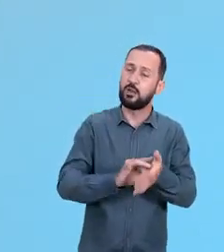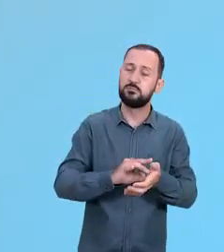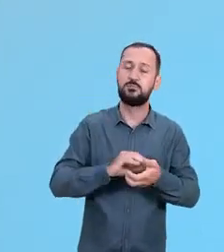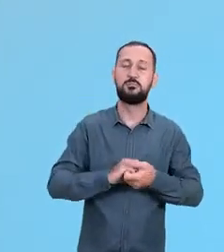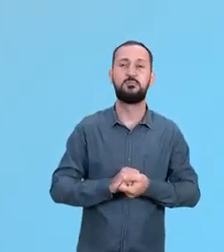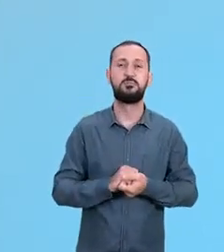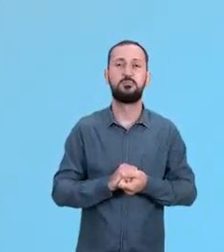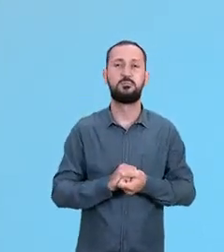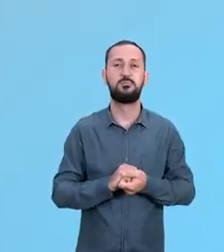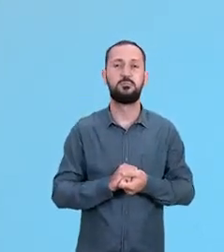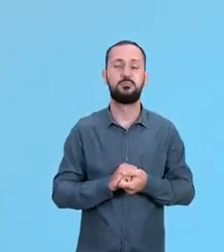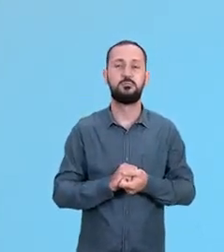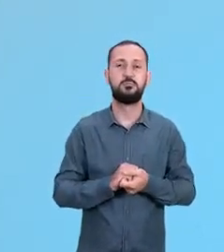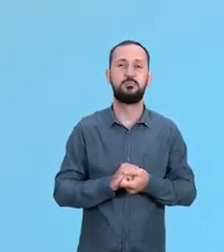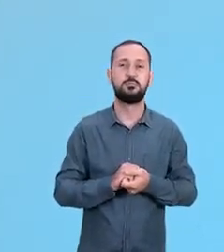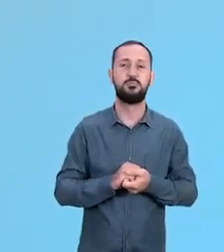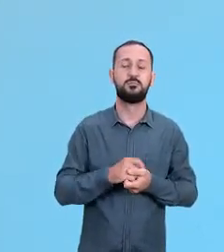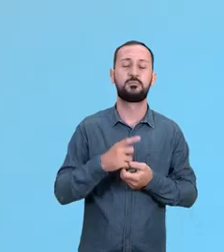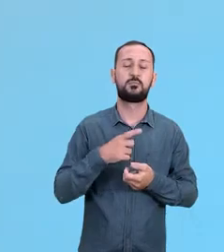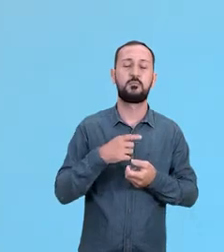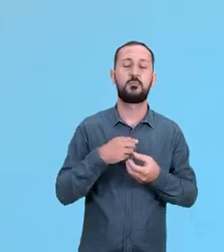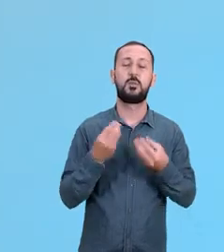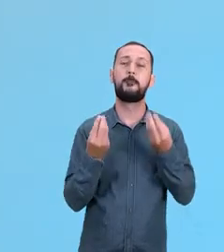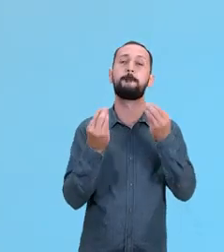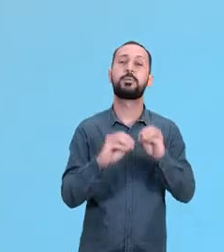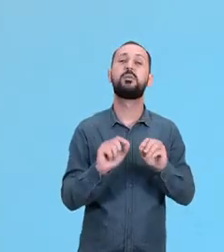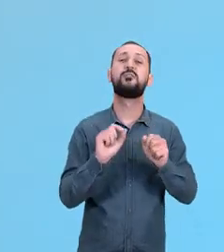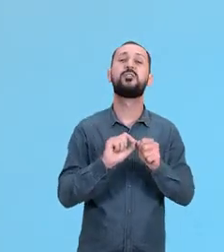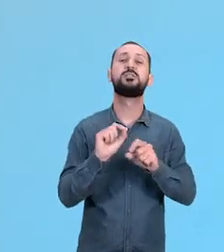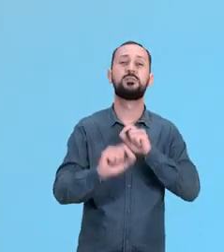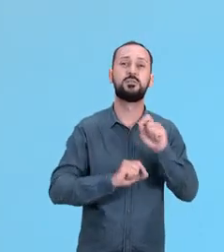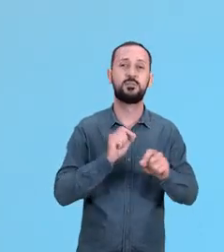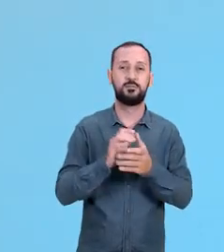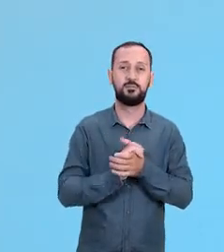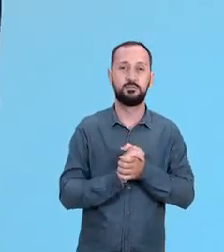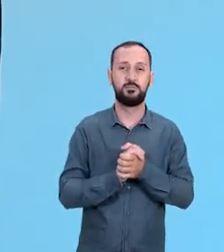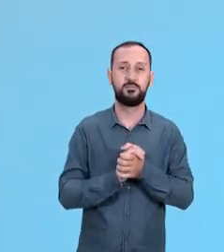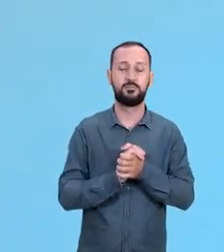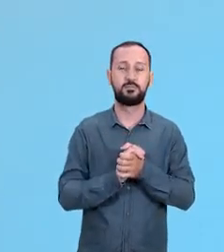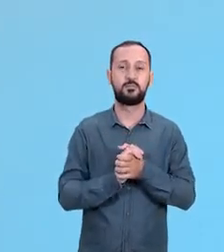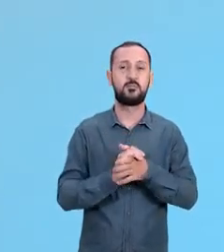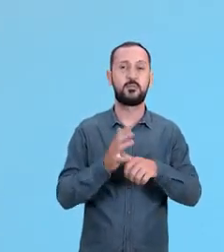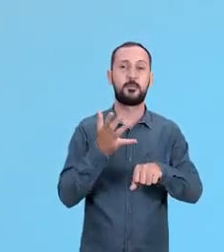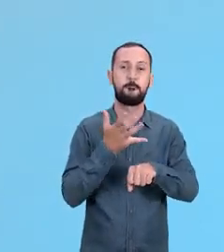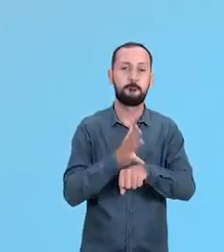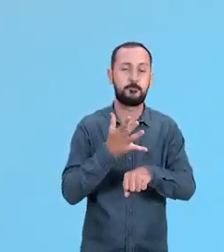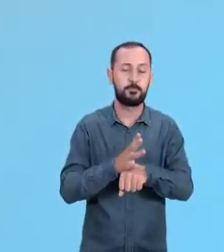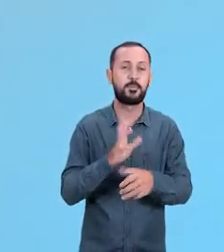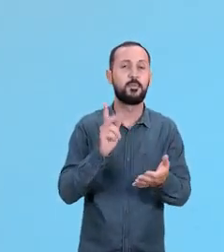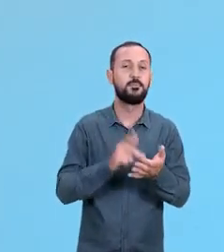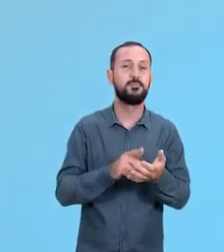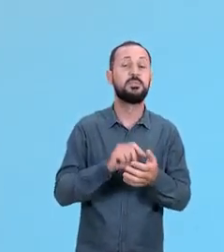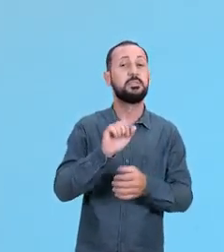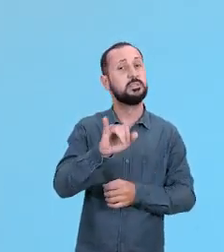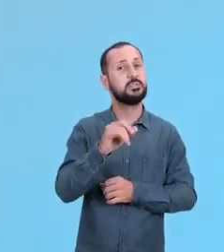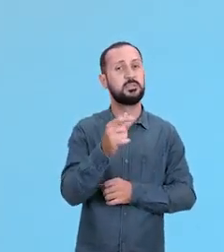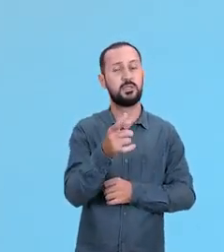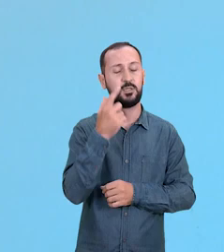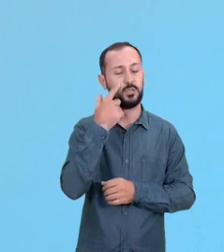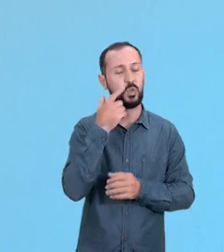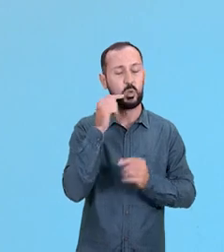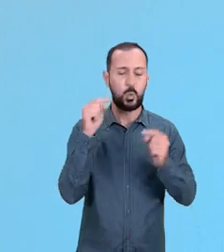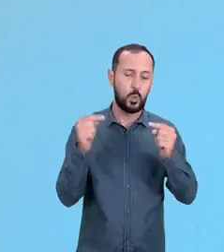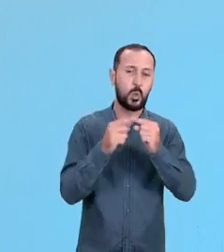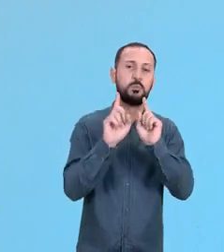realista. Ou seja, ele colocar aquilo que ele pode fazer, né, na prática. E se ele não